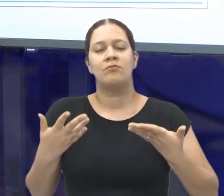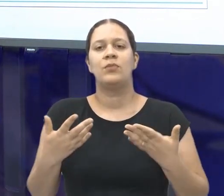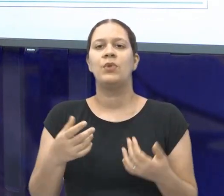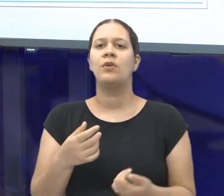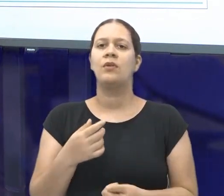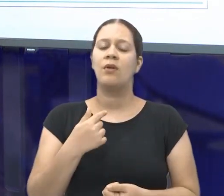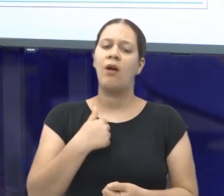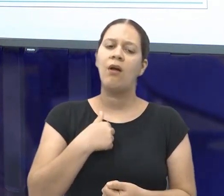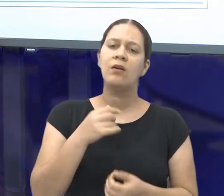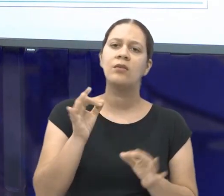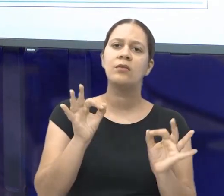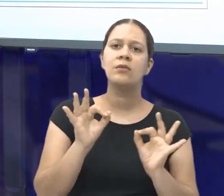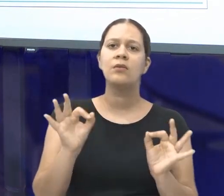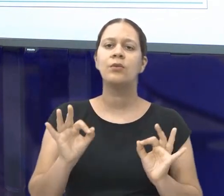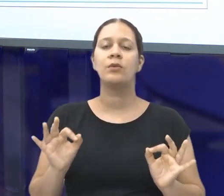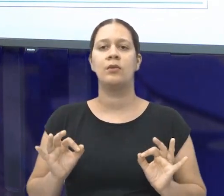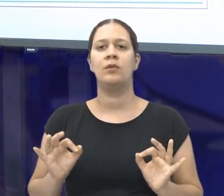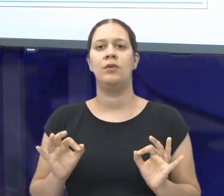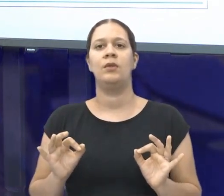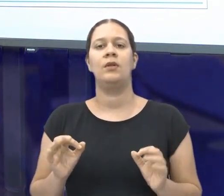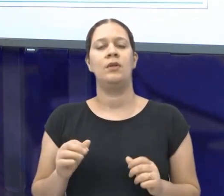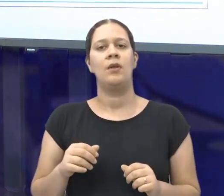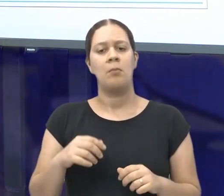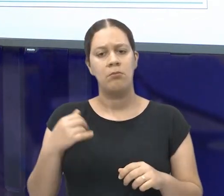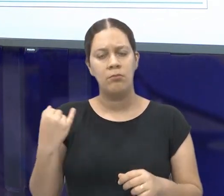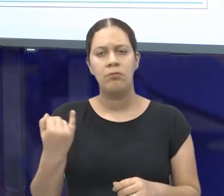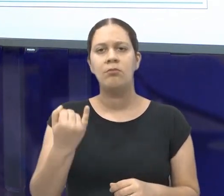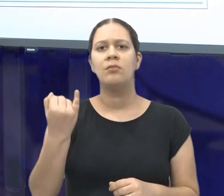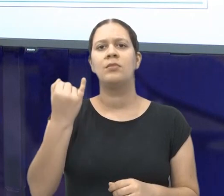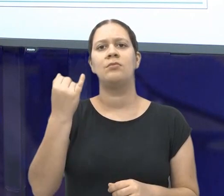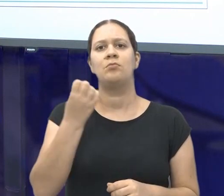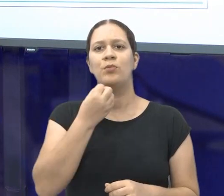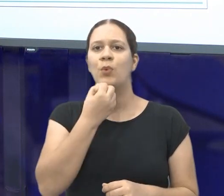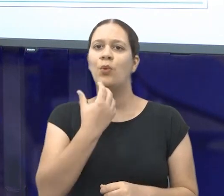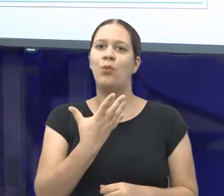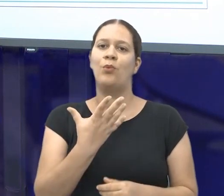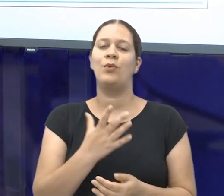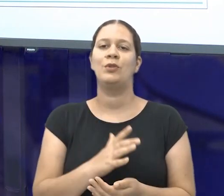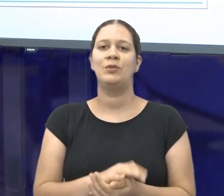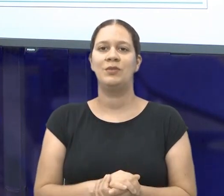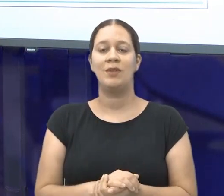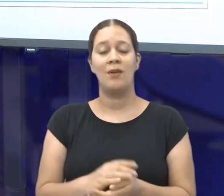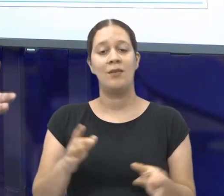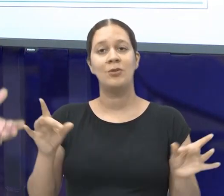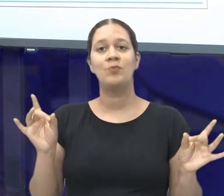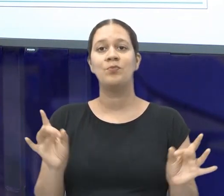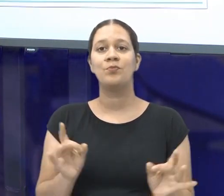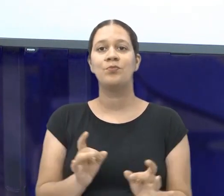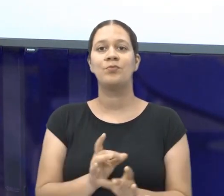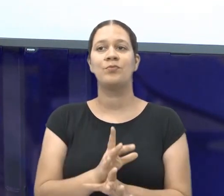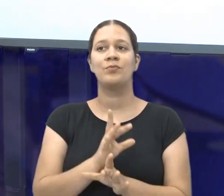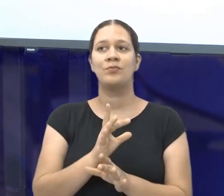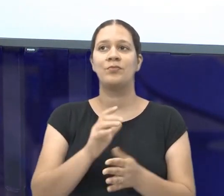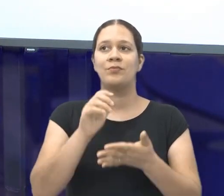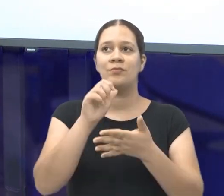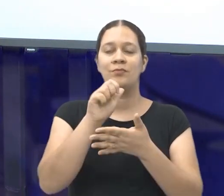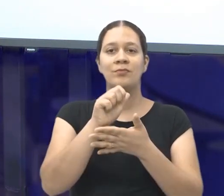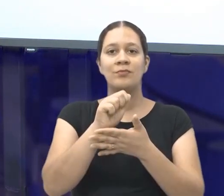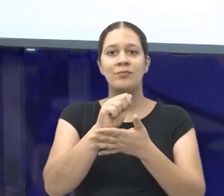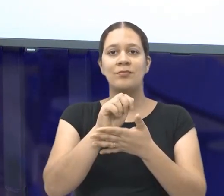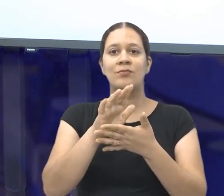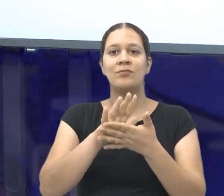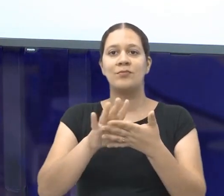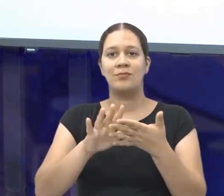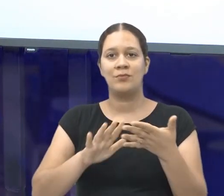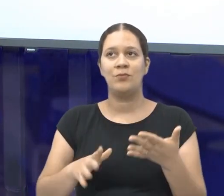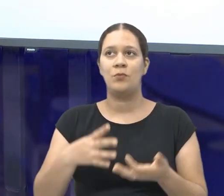fez. Não, eu não vou mostrar não. Mostra. Vale a pena. Beleza? E para a gente encerrar, a